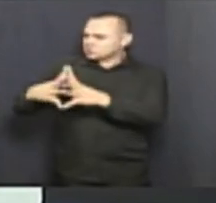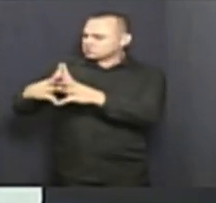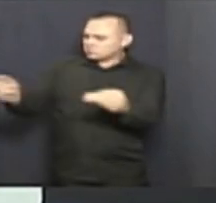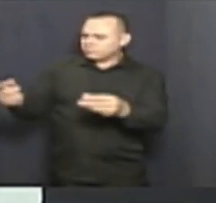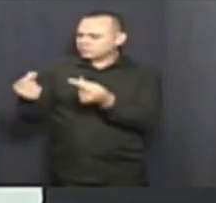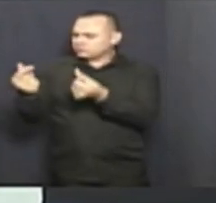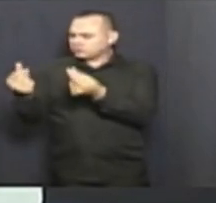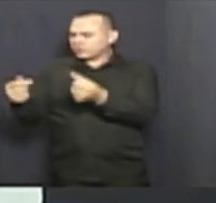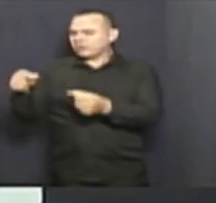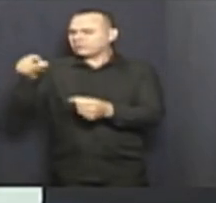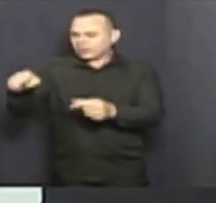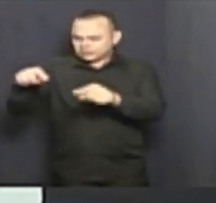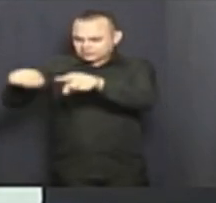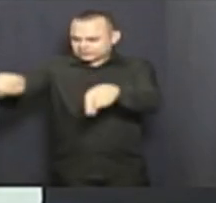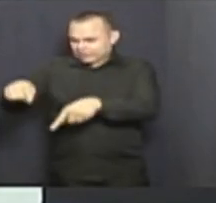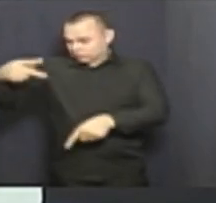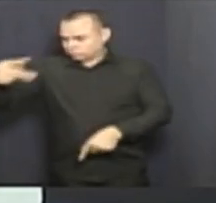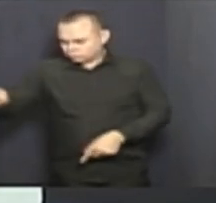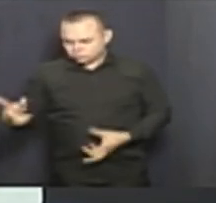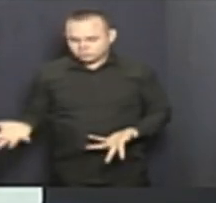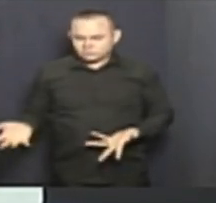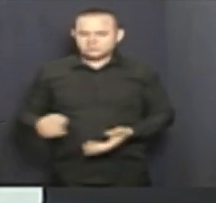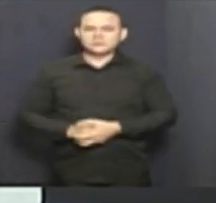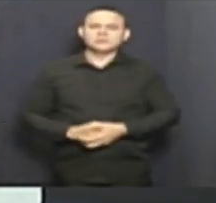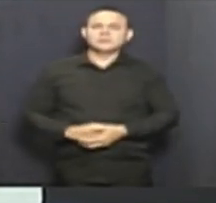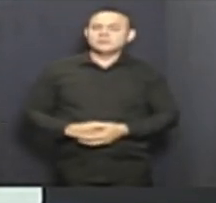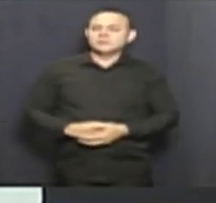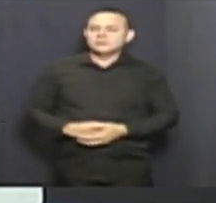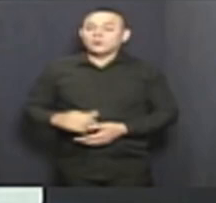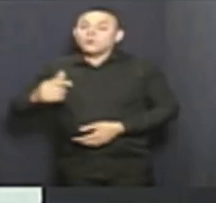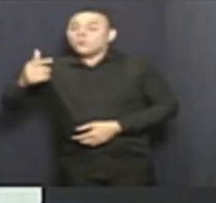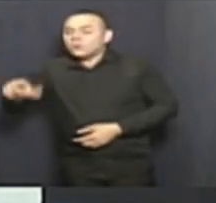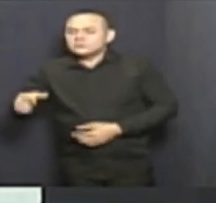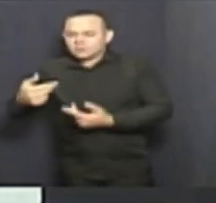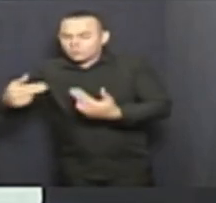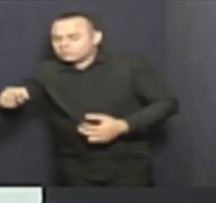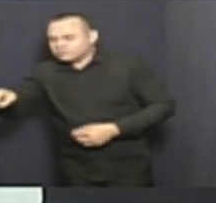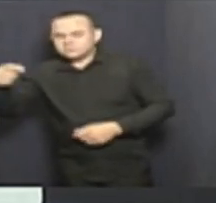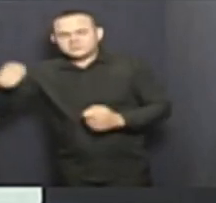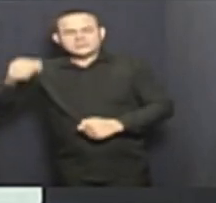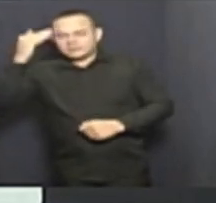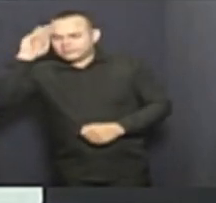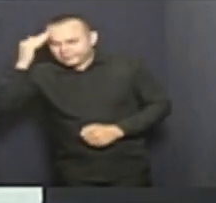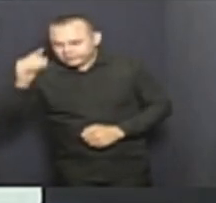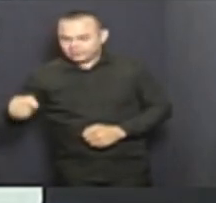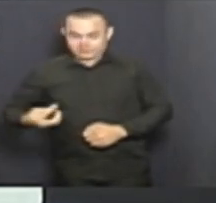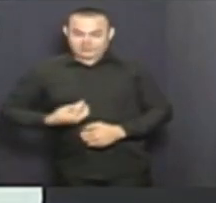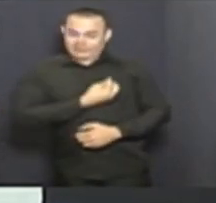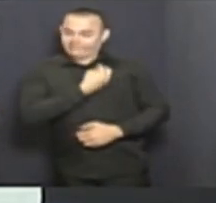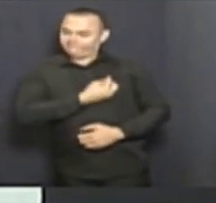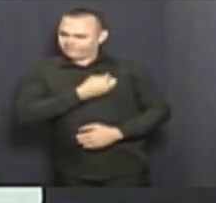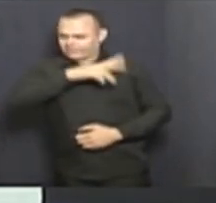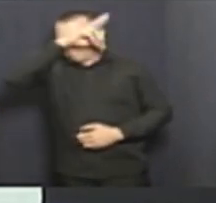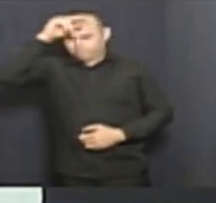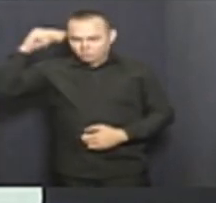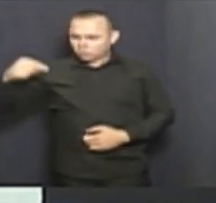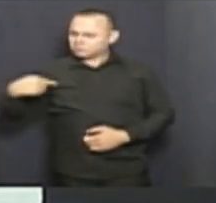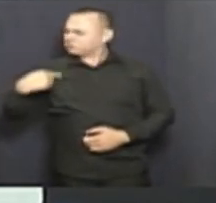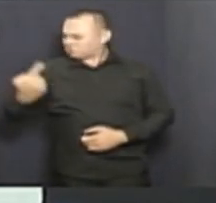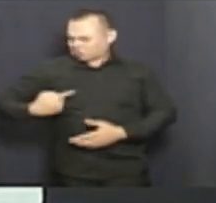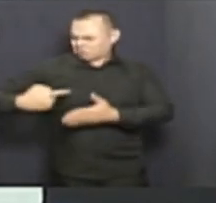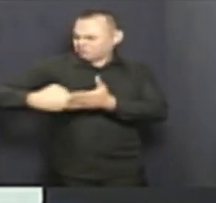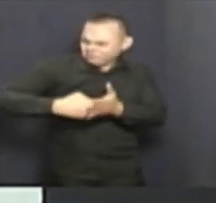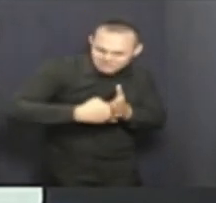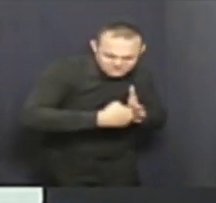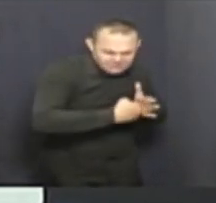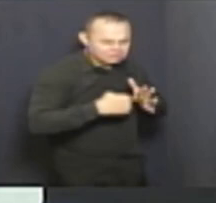cofre da sua sala e outra coisa odilon que você precisa entender na vida pública a gente é investigado